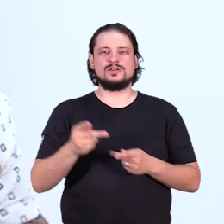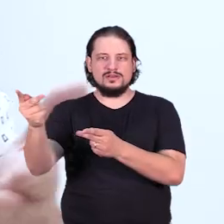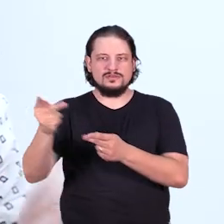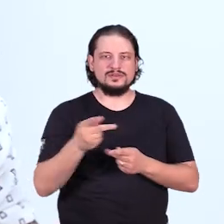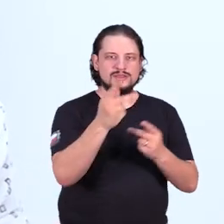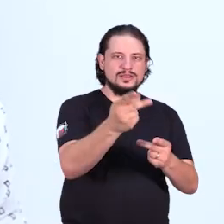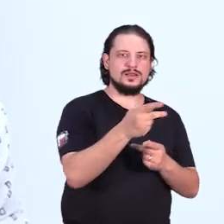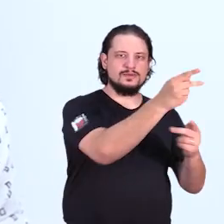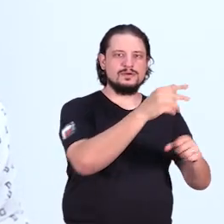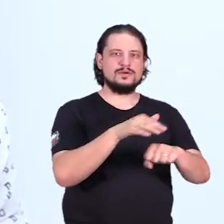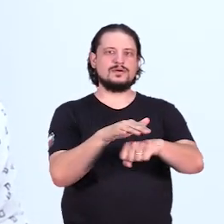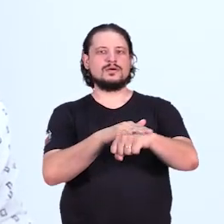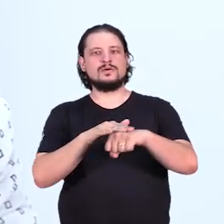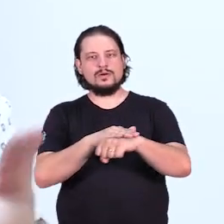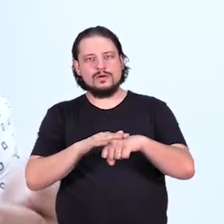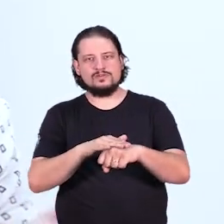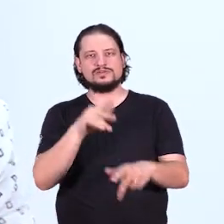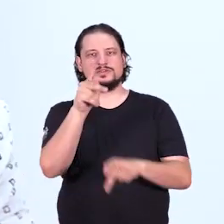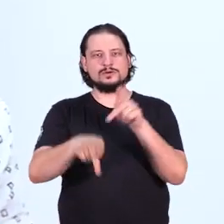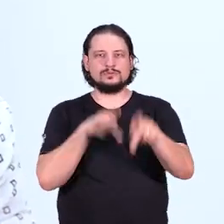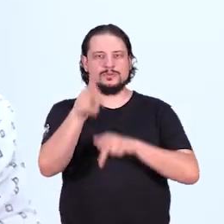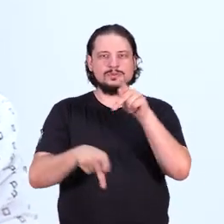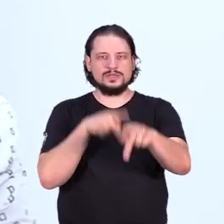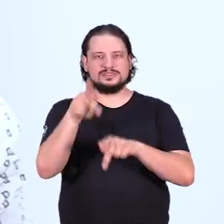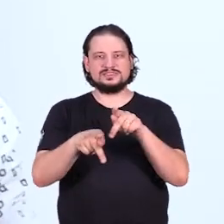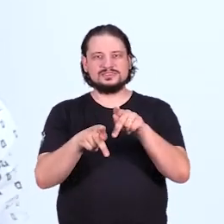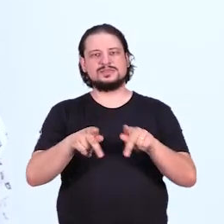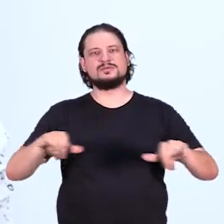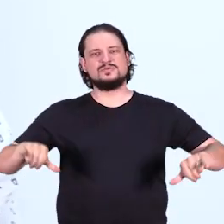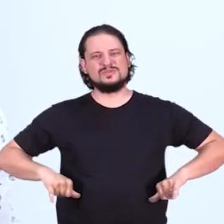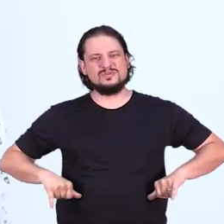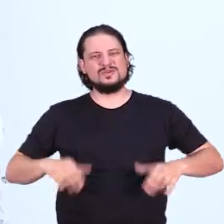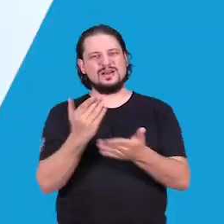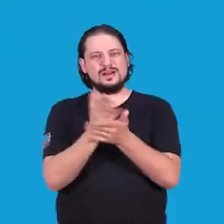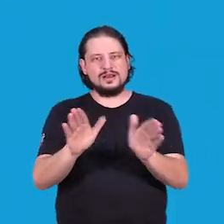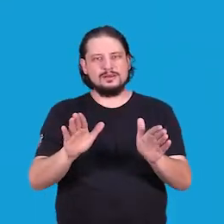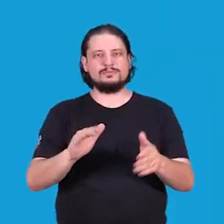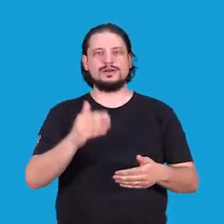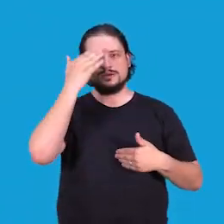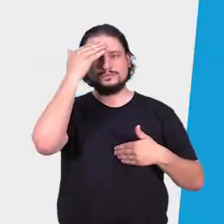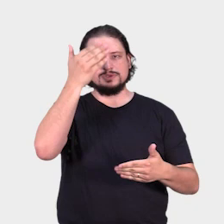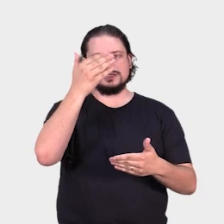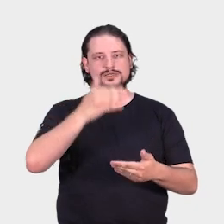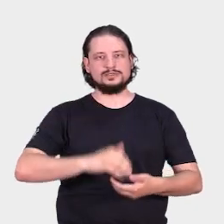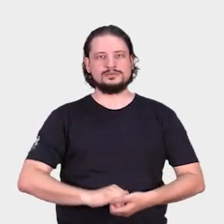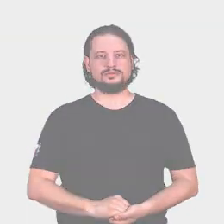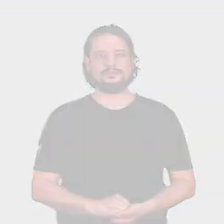locais, conversar com a população para que as pessoas não passem mais por isso. Muito obrigado.